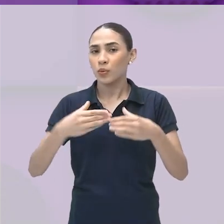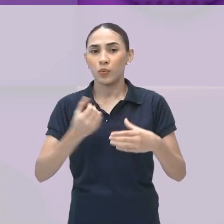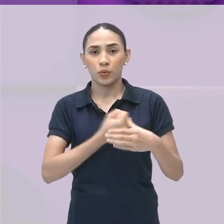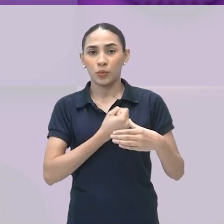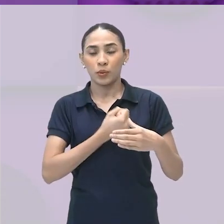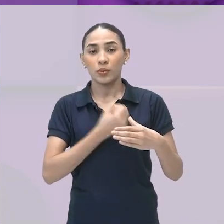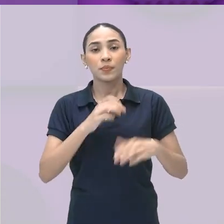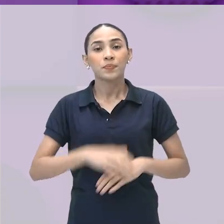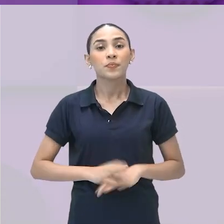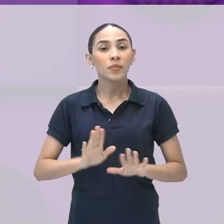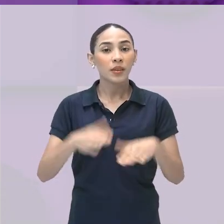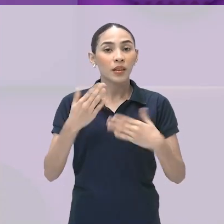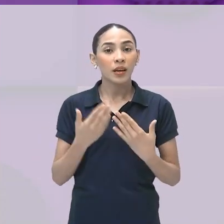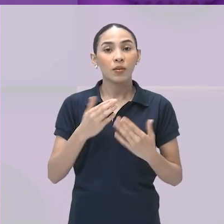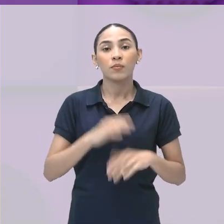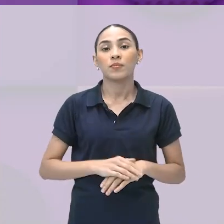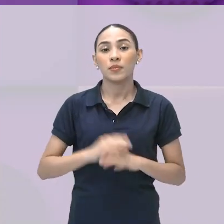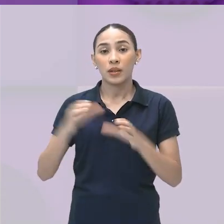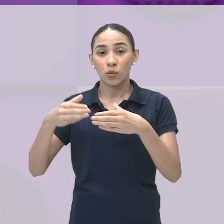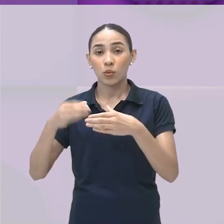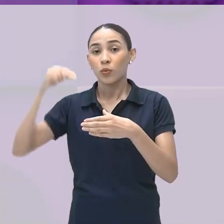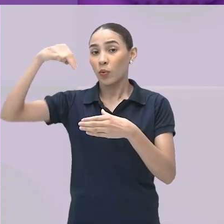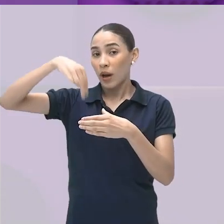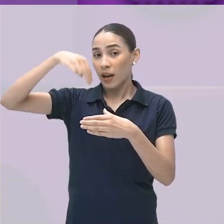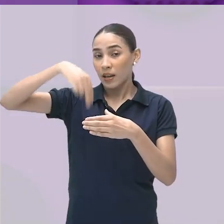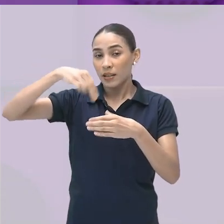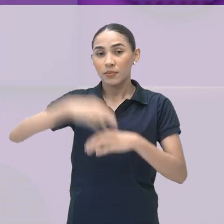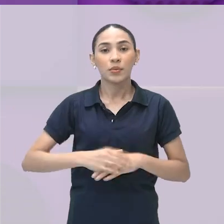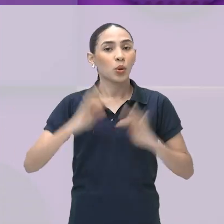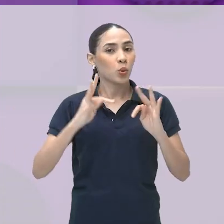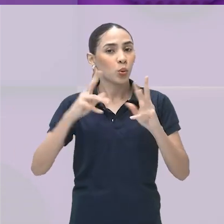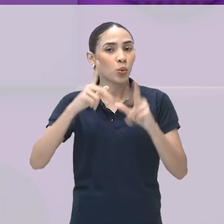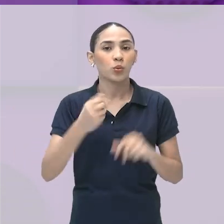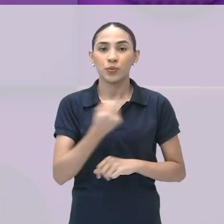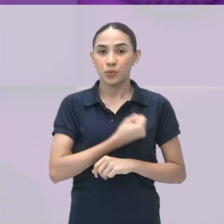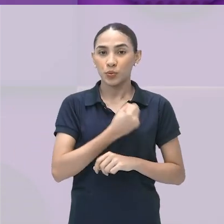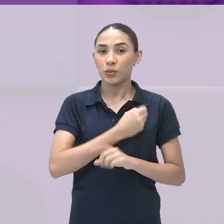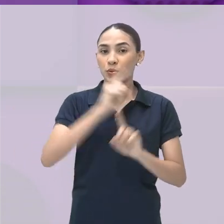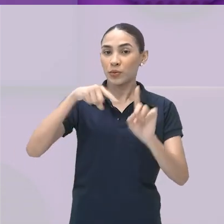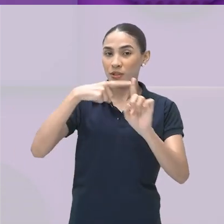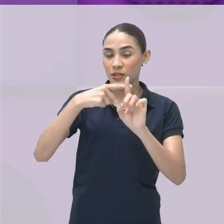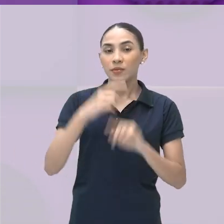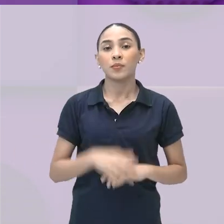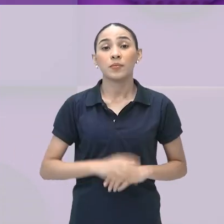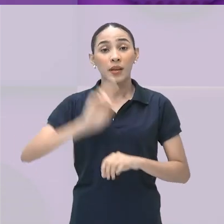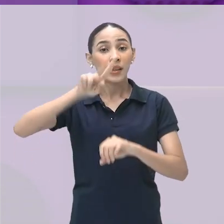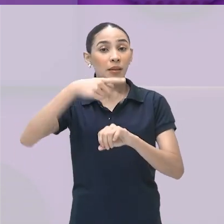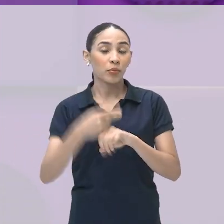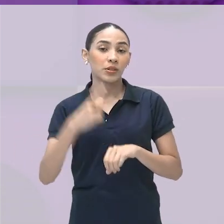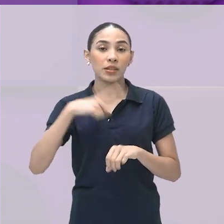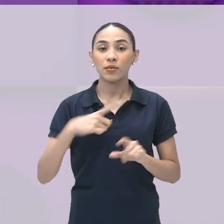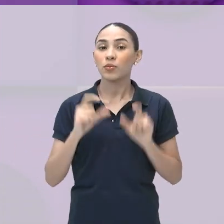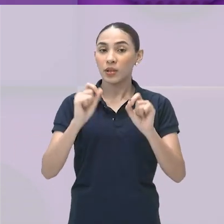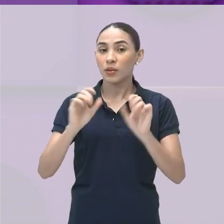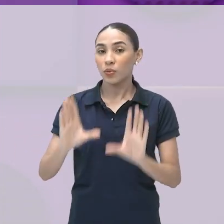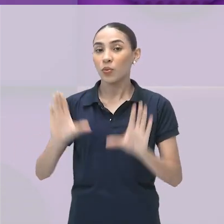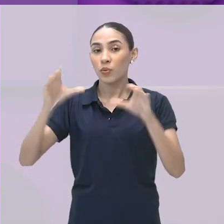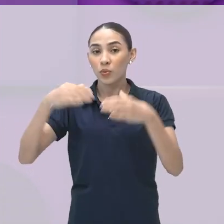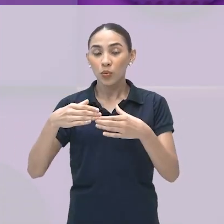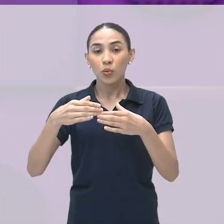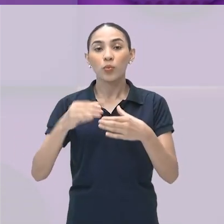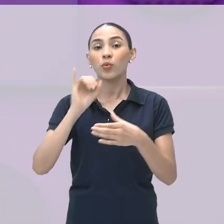professores? São os conjuntos dos números naturais, que são formados por todos os números positivos. Depois nós tivemos o conjunto dos